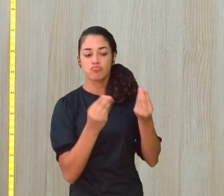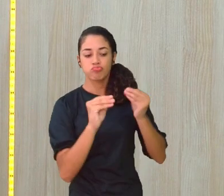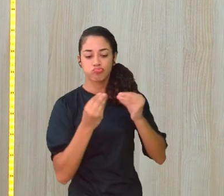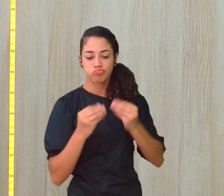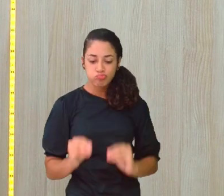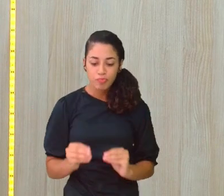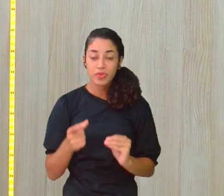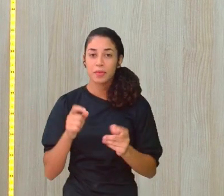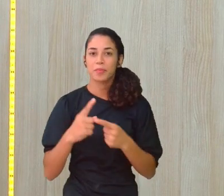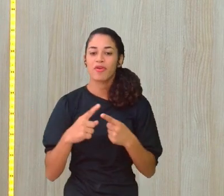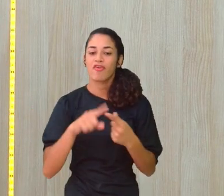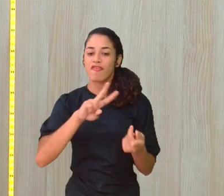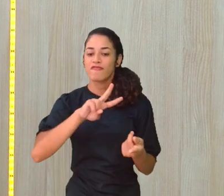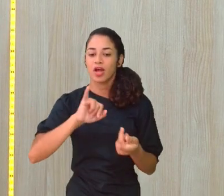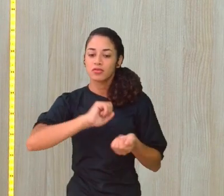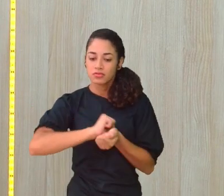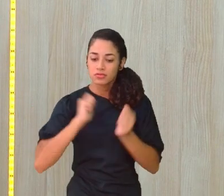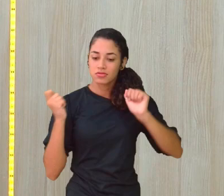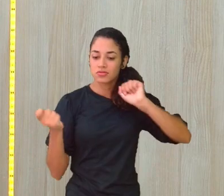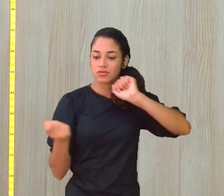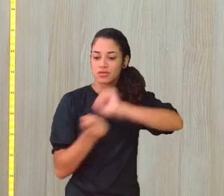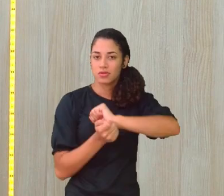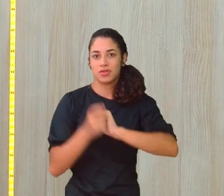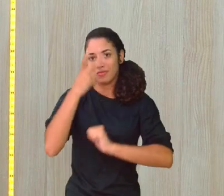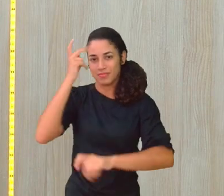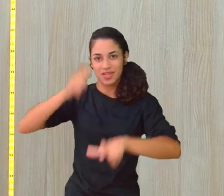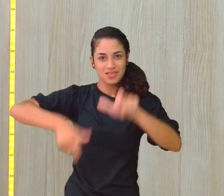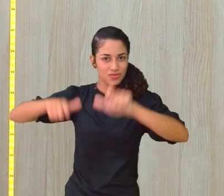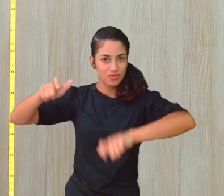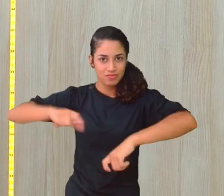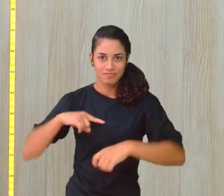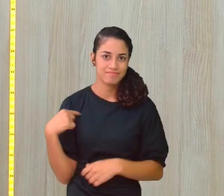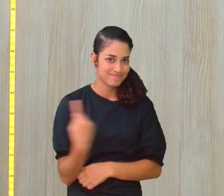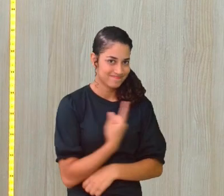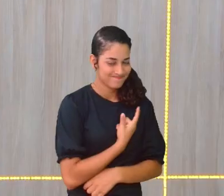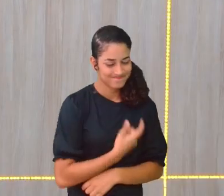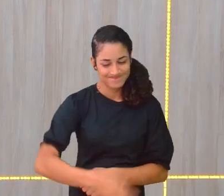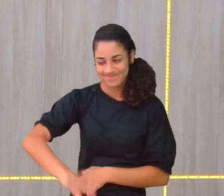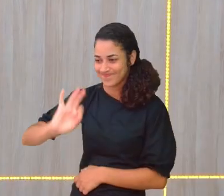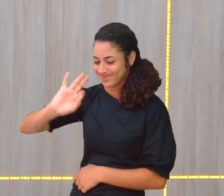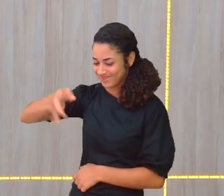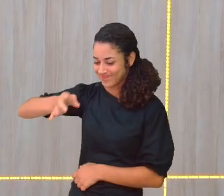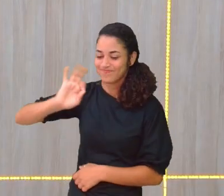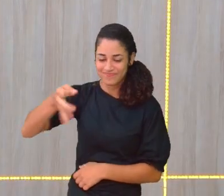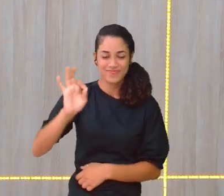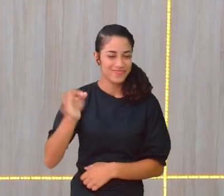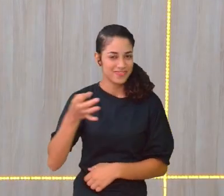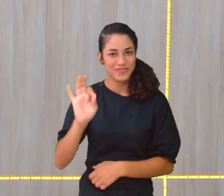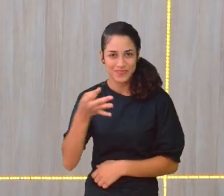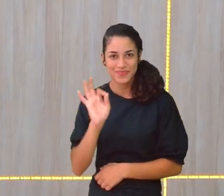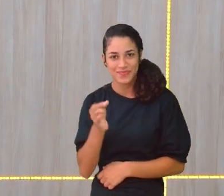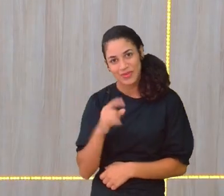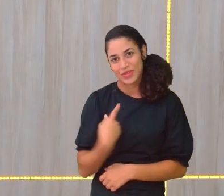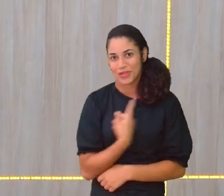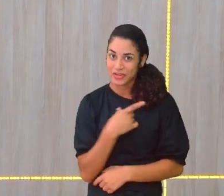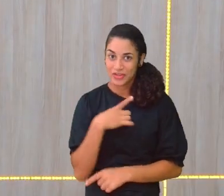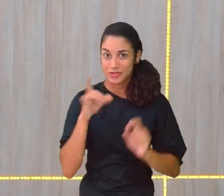seus falantes, que são os agentes da comunicação que a senhora havia falado, né? Isso mesmo, professora Vivi. Então, nós temos aqui,